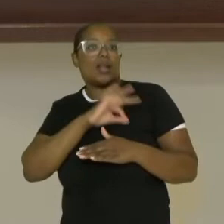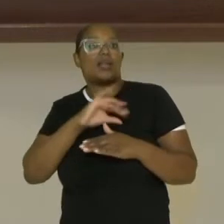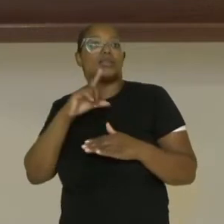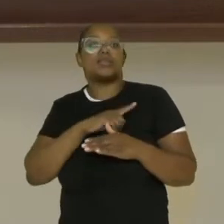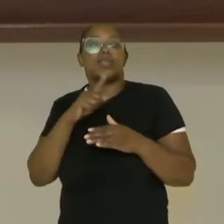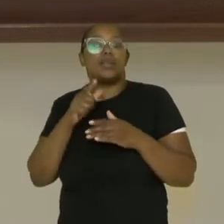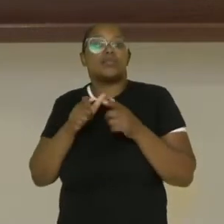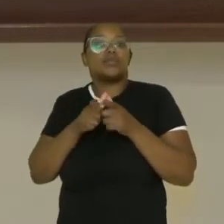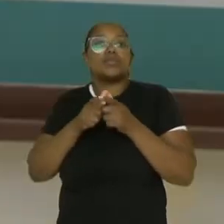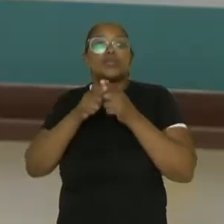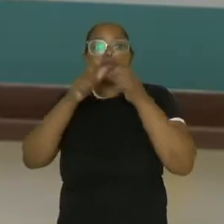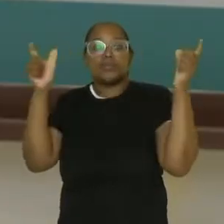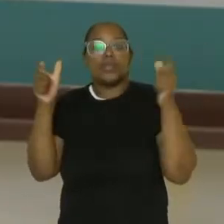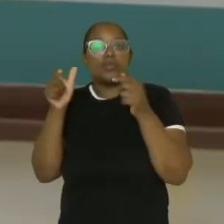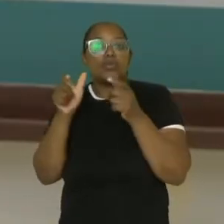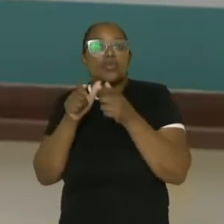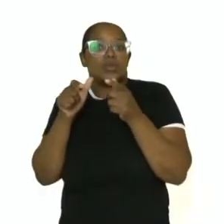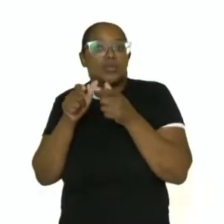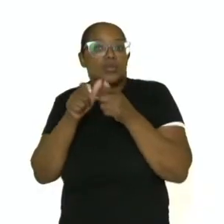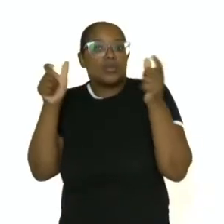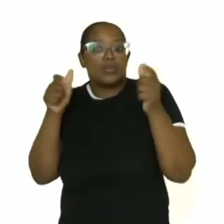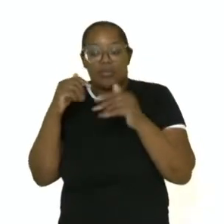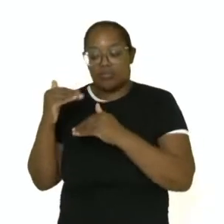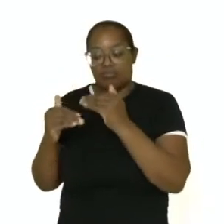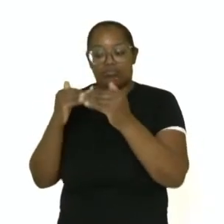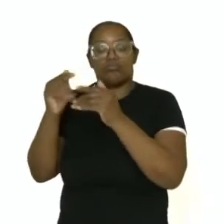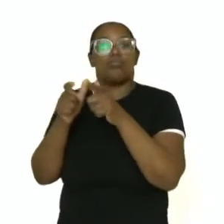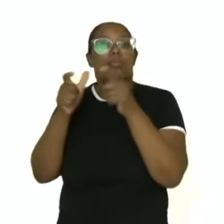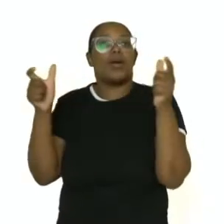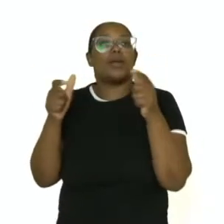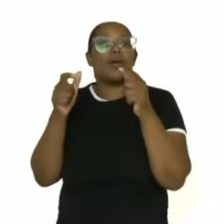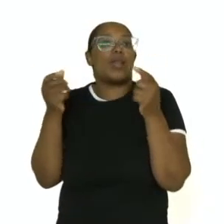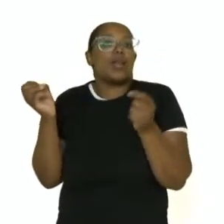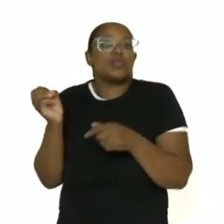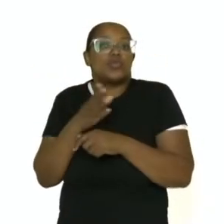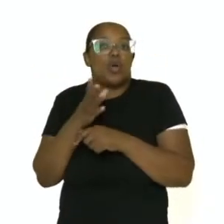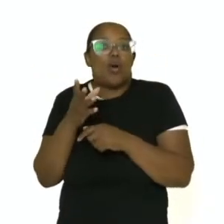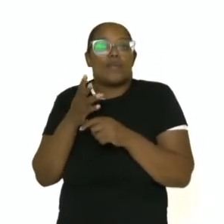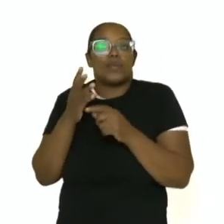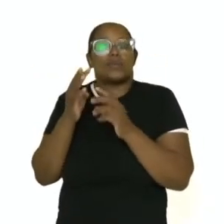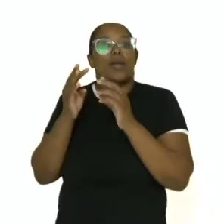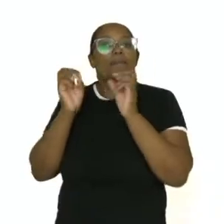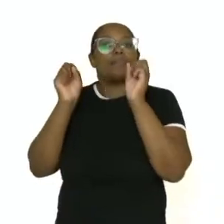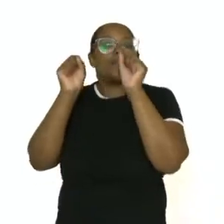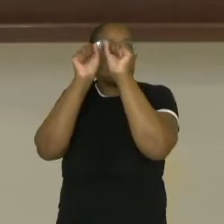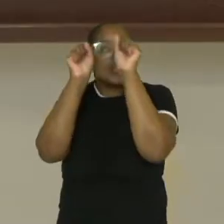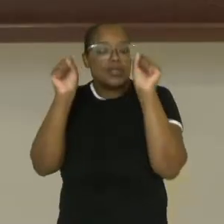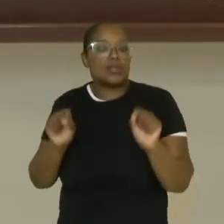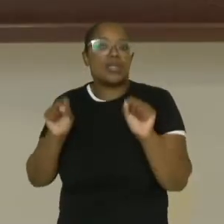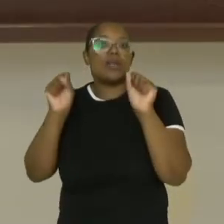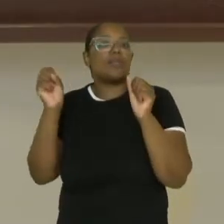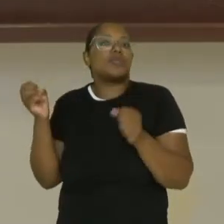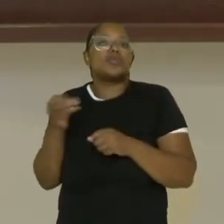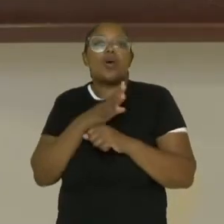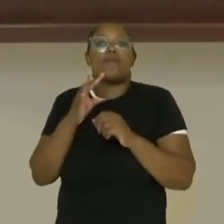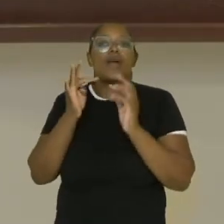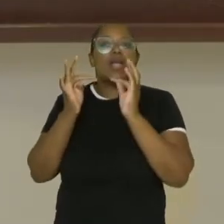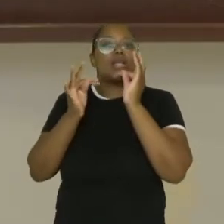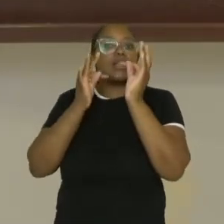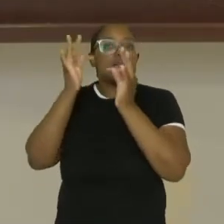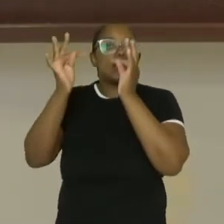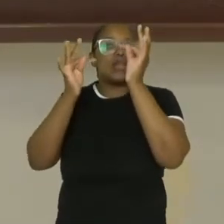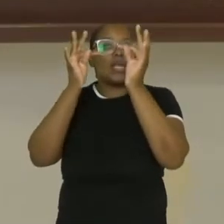ainda e a inserção de novas metodologias. E essas novas metodologias deram à burguesia um